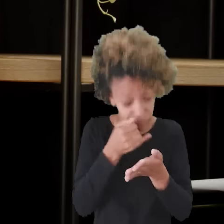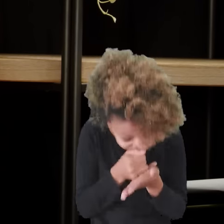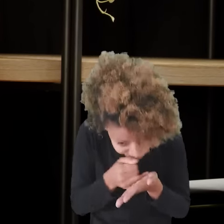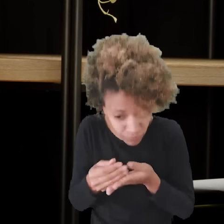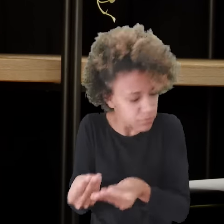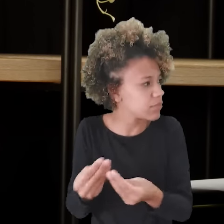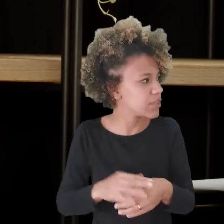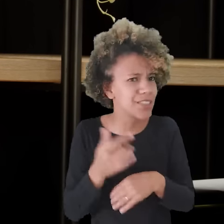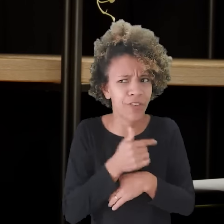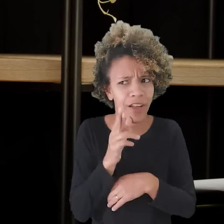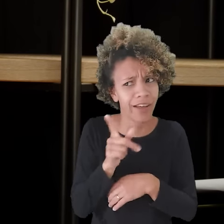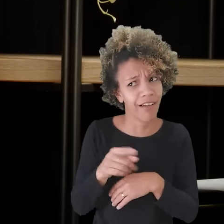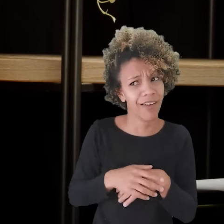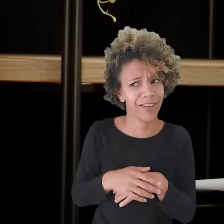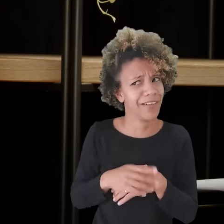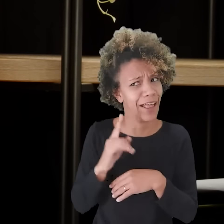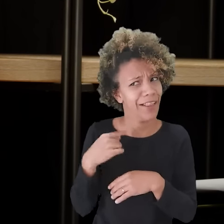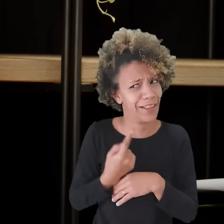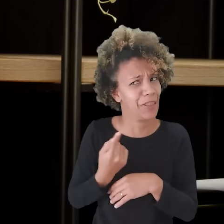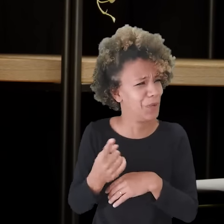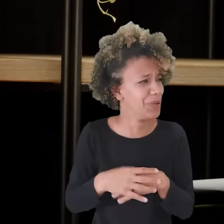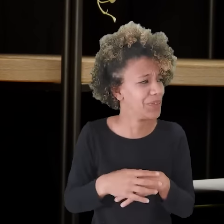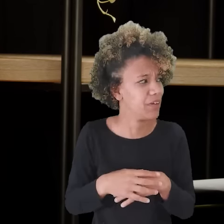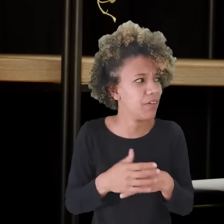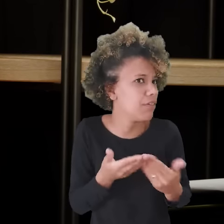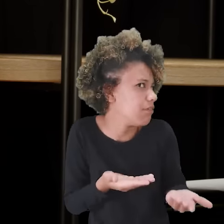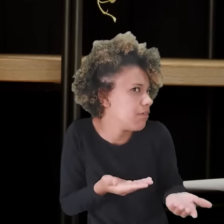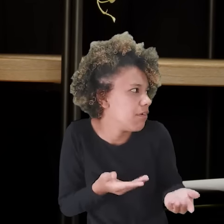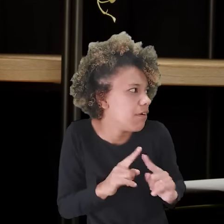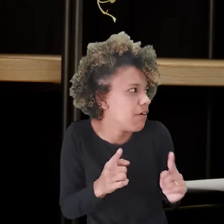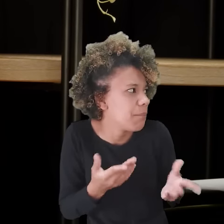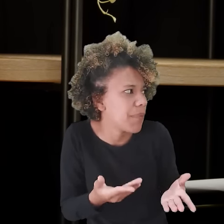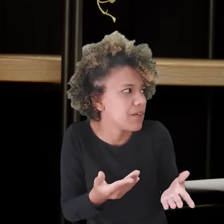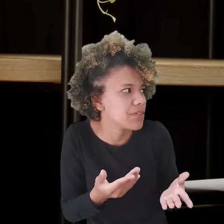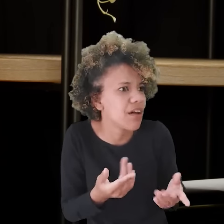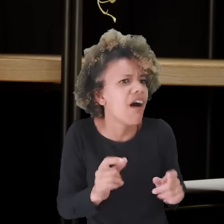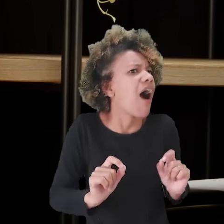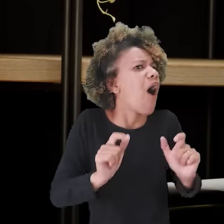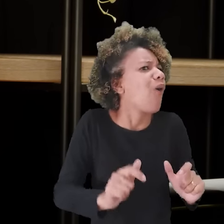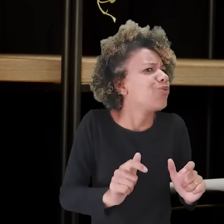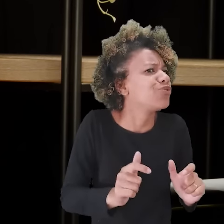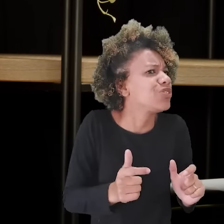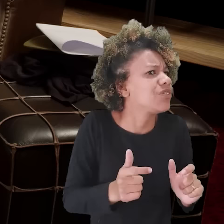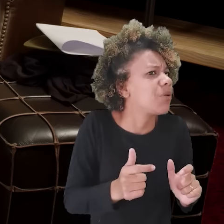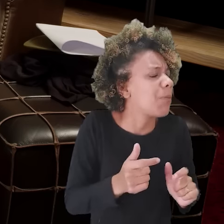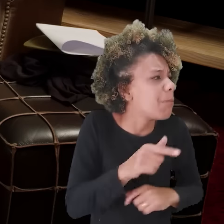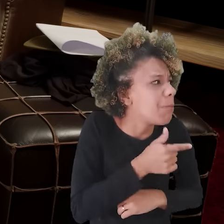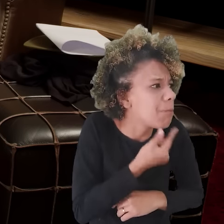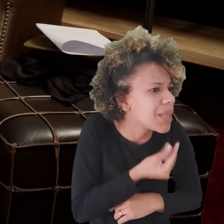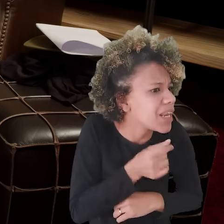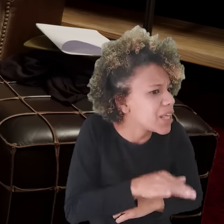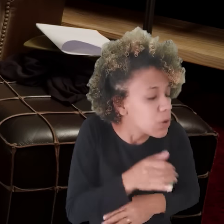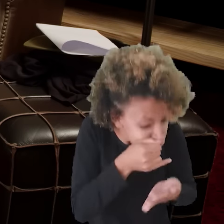Deve ser porque eu dei cocaína para ele tu vai rir você fala tem uma distorção cômica agora não significa que eu achei engraçado uma criança cheirar cocaína não